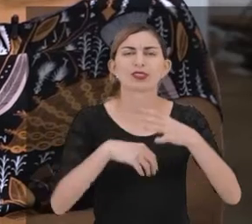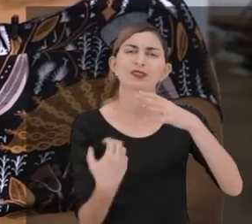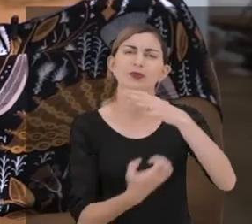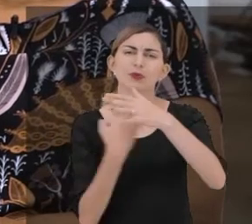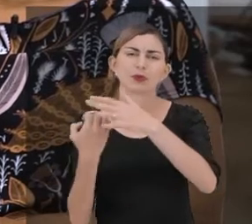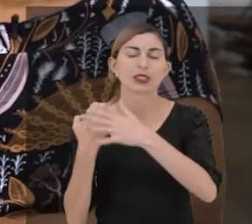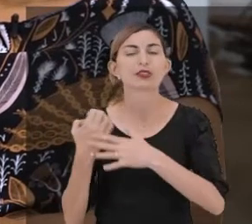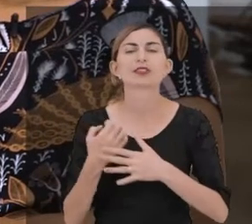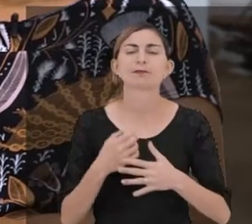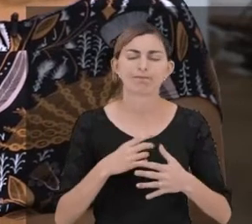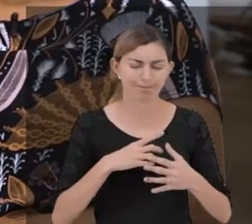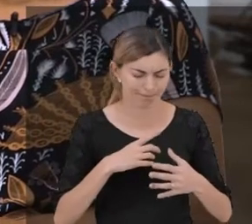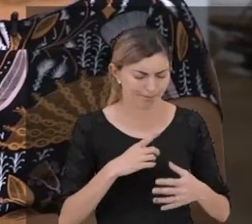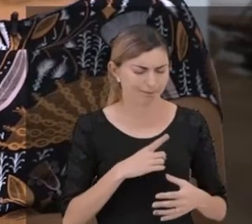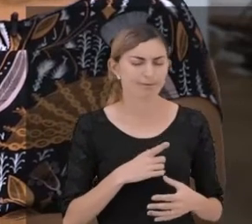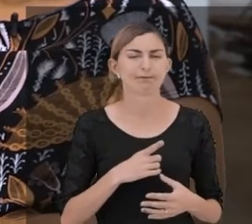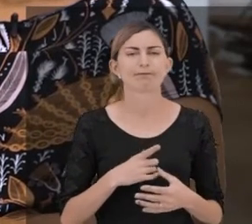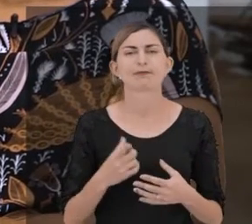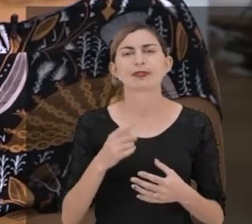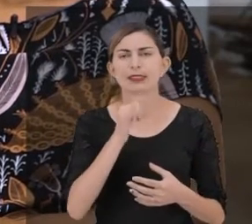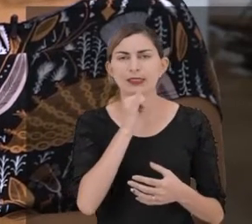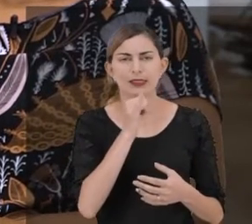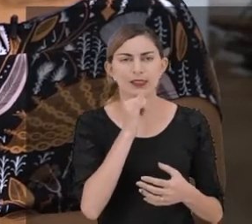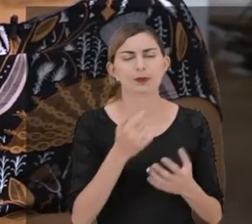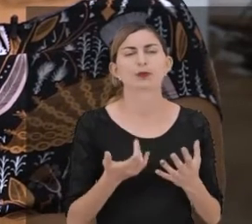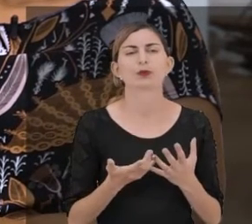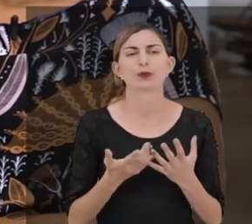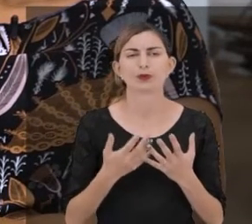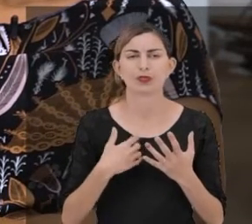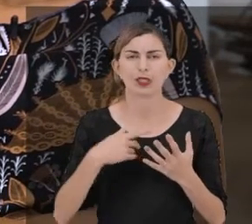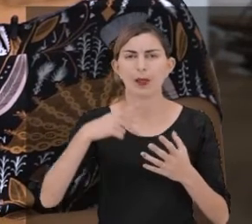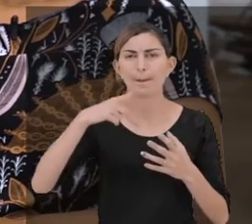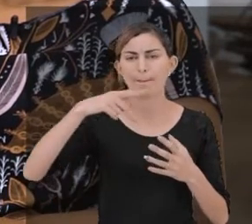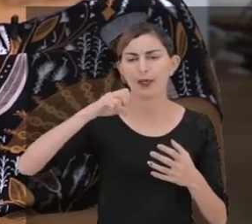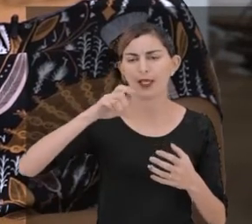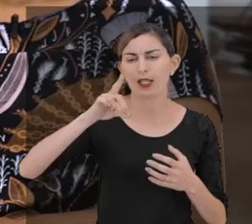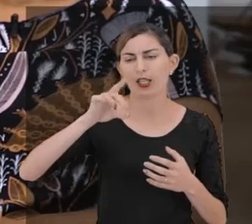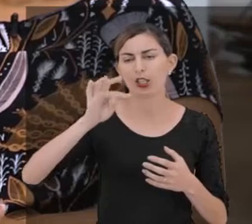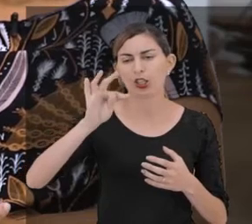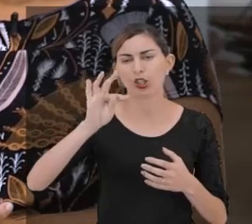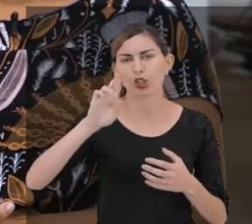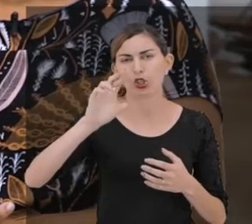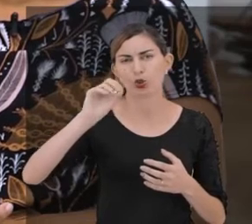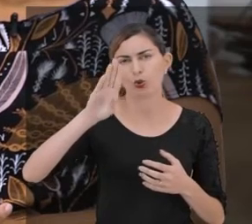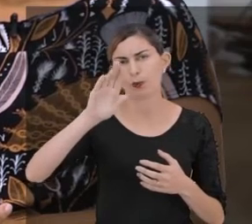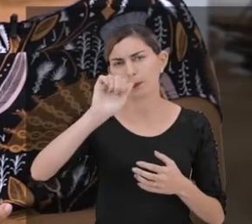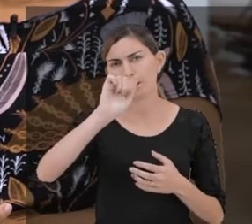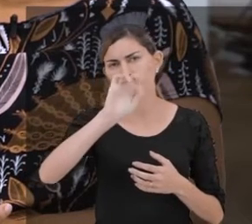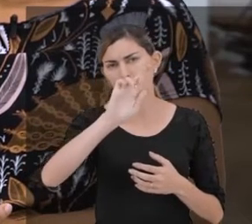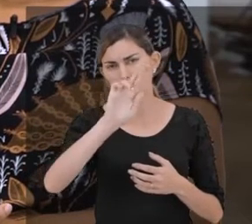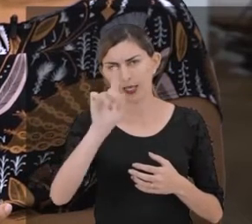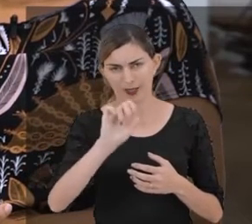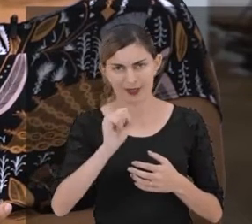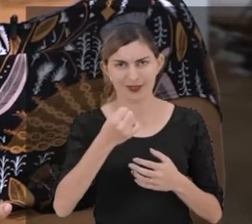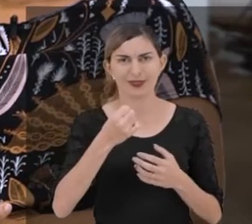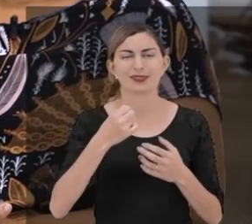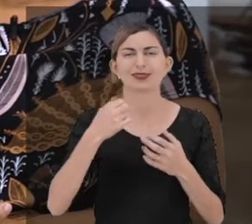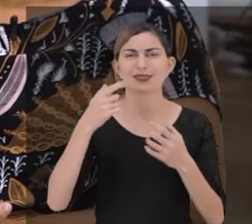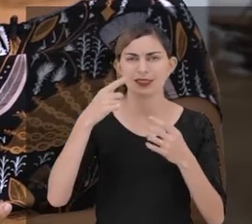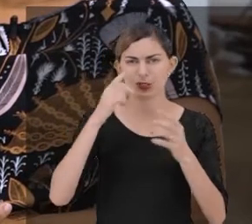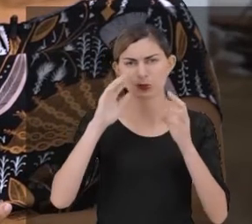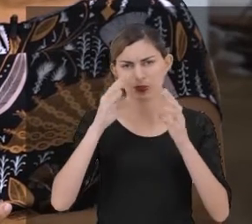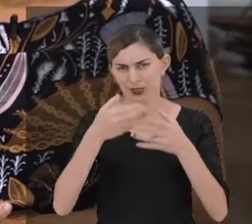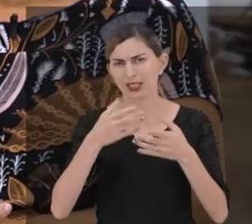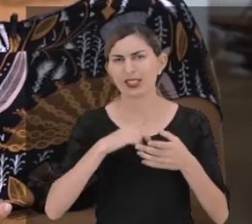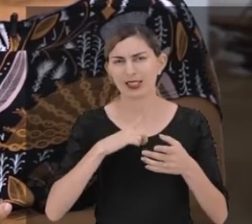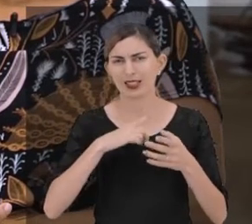Interfere completamente. Por exemplo, no caso da Petrobras, nós temos um caso bem